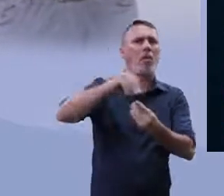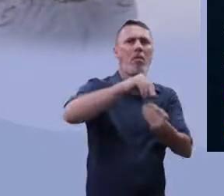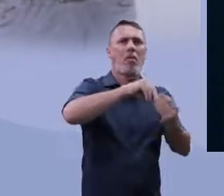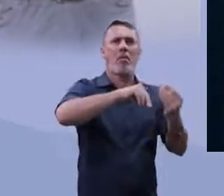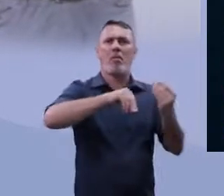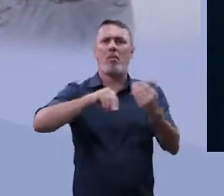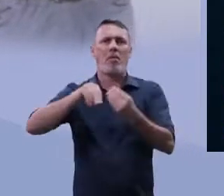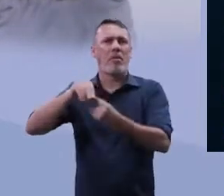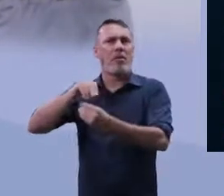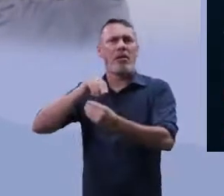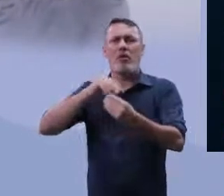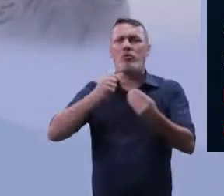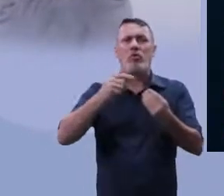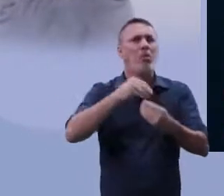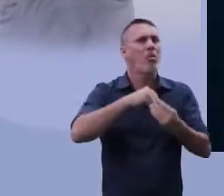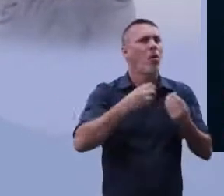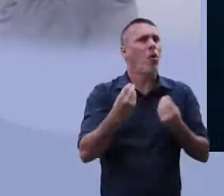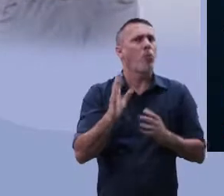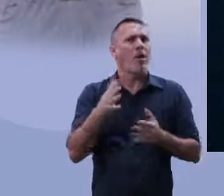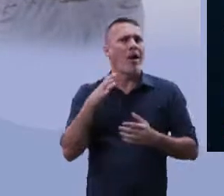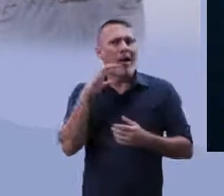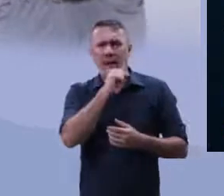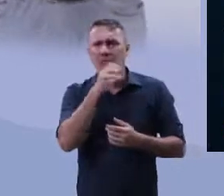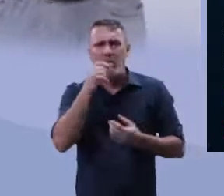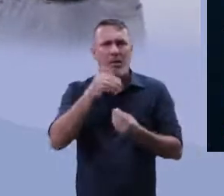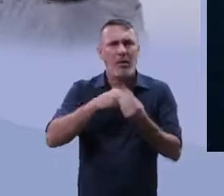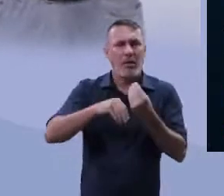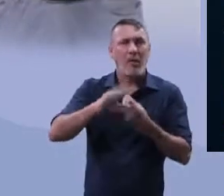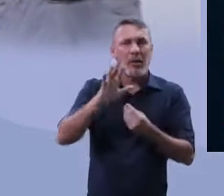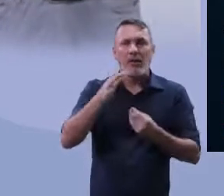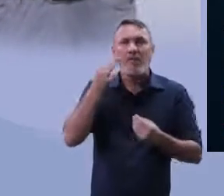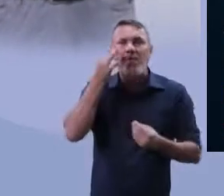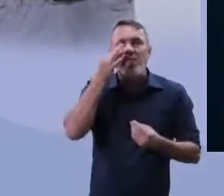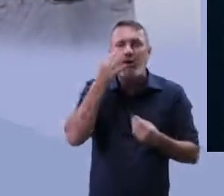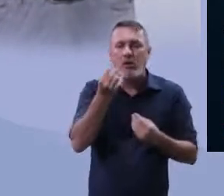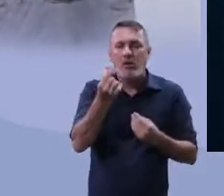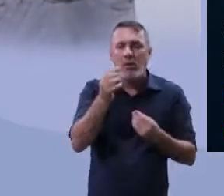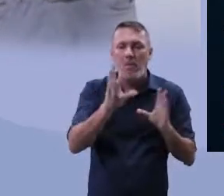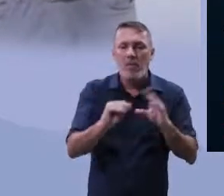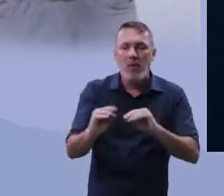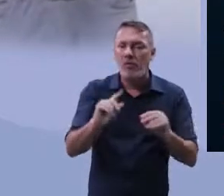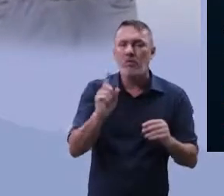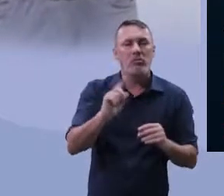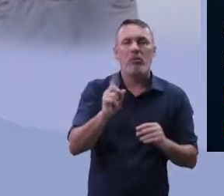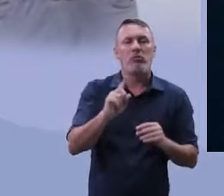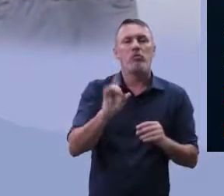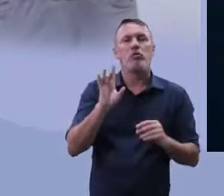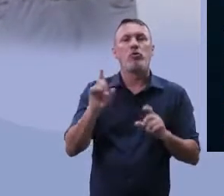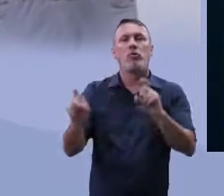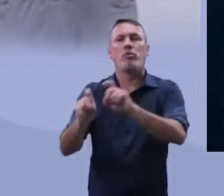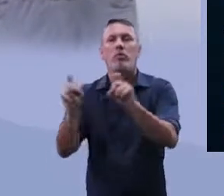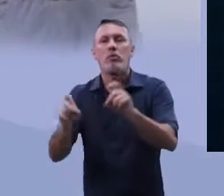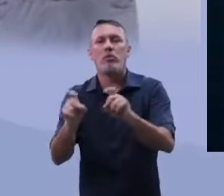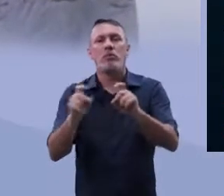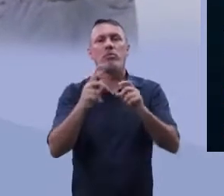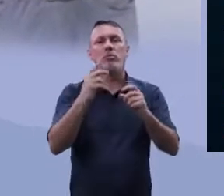dinheiro circulando, só que agora na forma, né, vamos dizer assim, virtual. Né? E